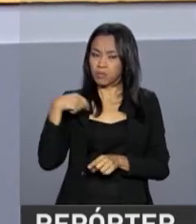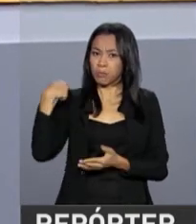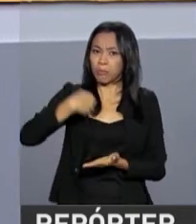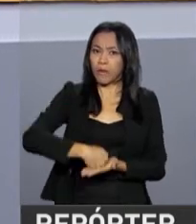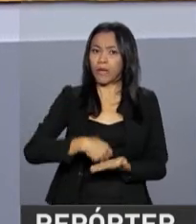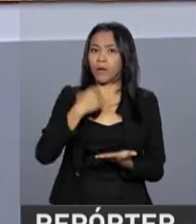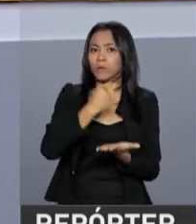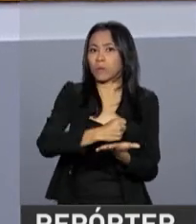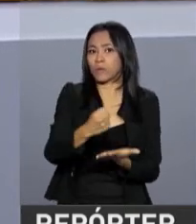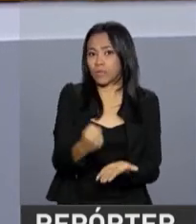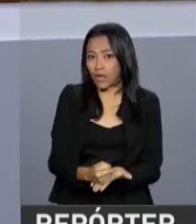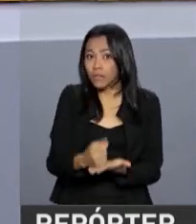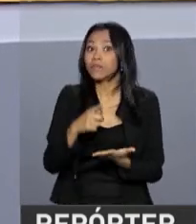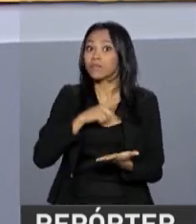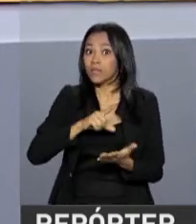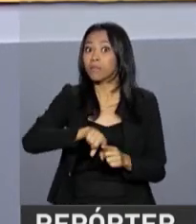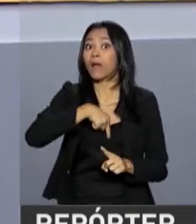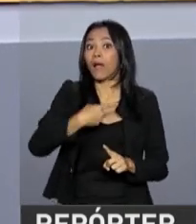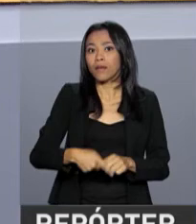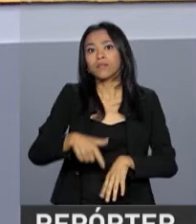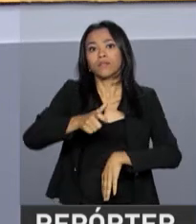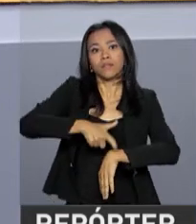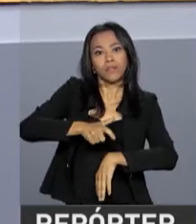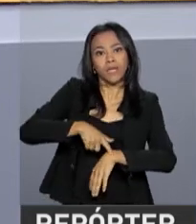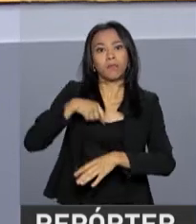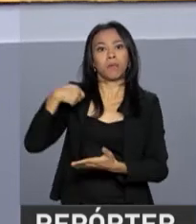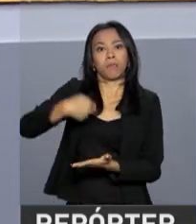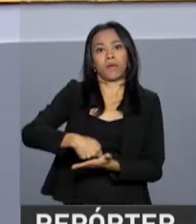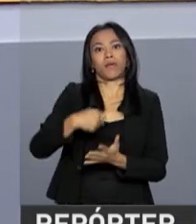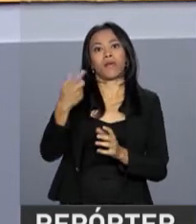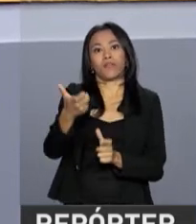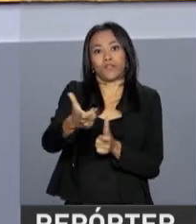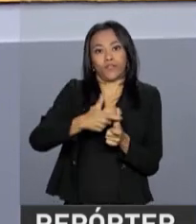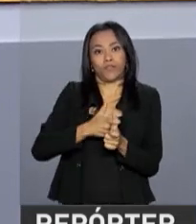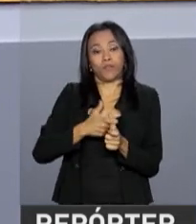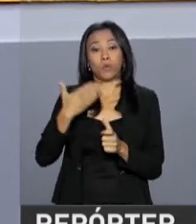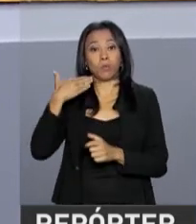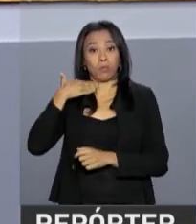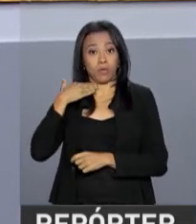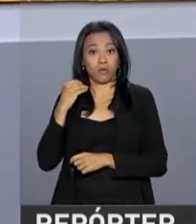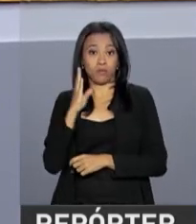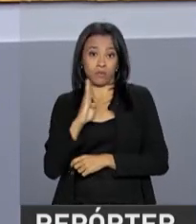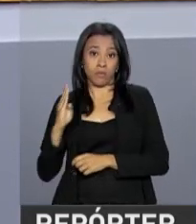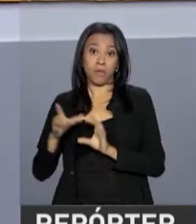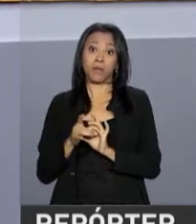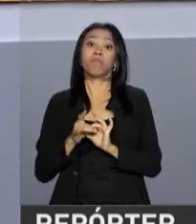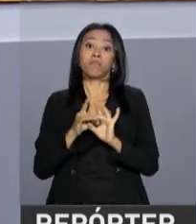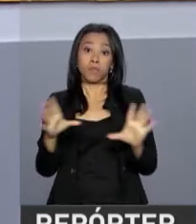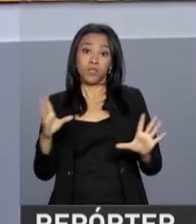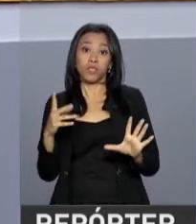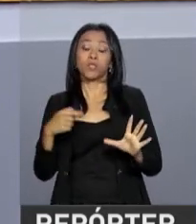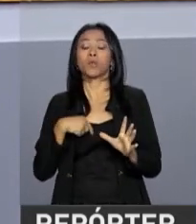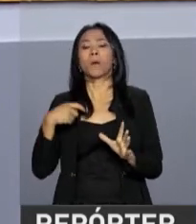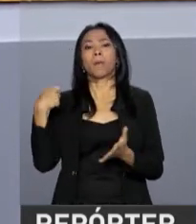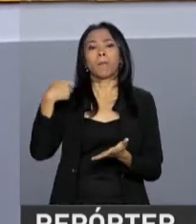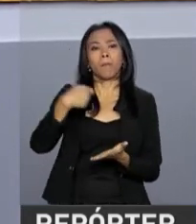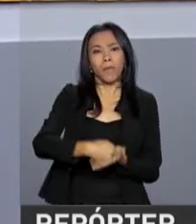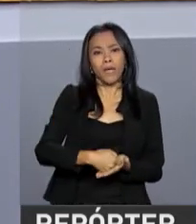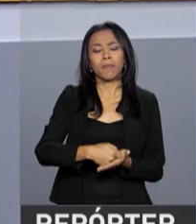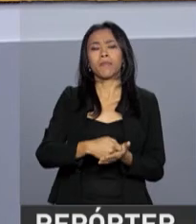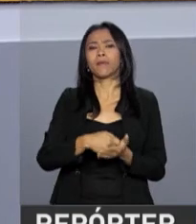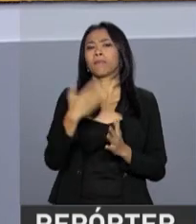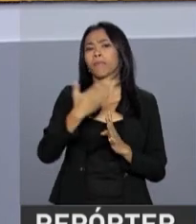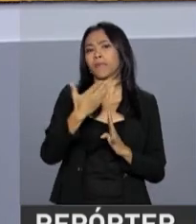crédito vão ter mais tempo para quitar as dívidas o banco do brasil autorizou a prorrogação de parcelas que vencerão em 2017